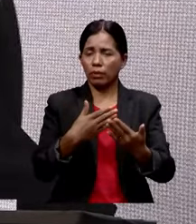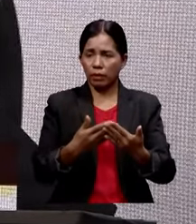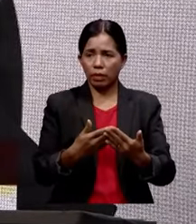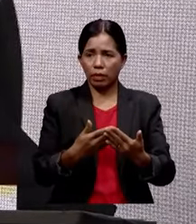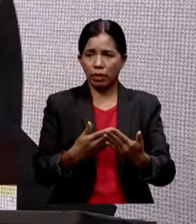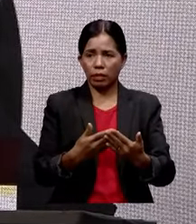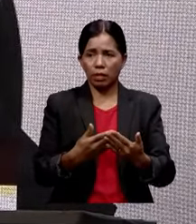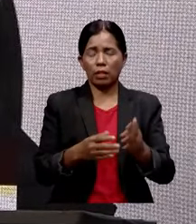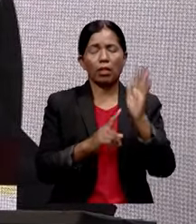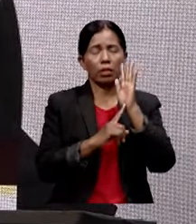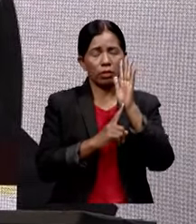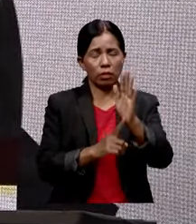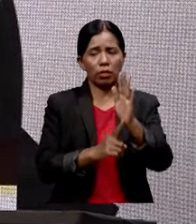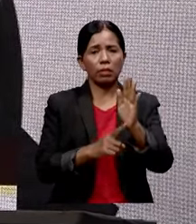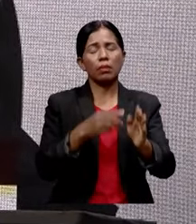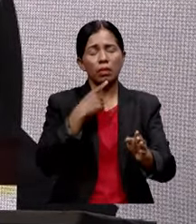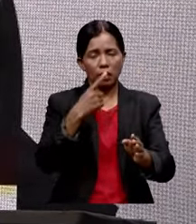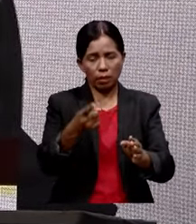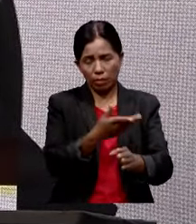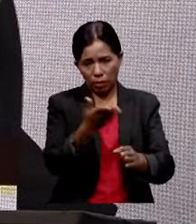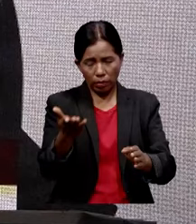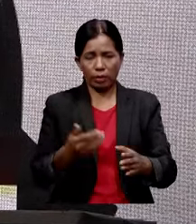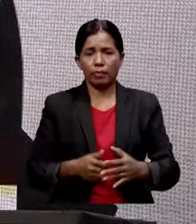sai atores para a população não ver a TMN.